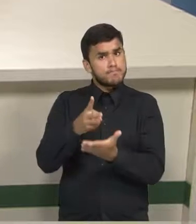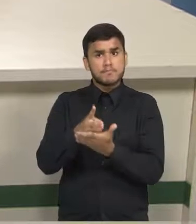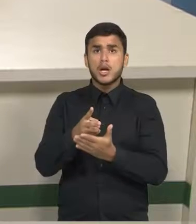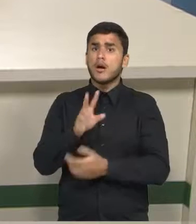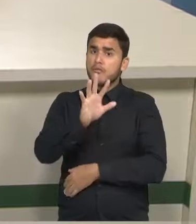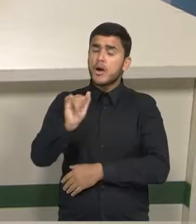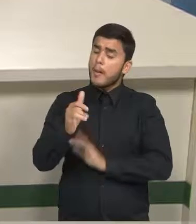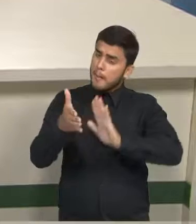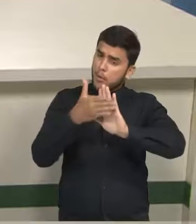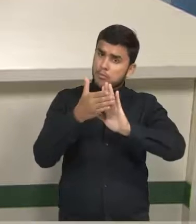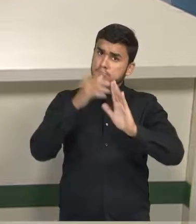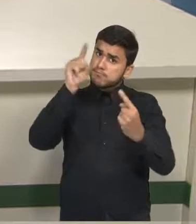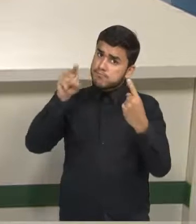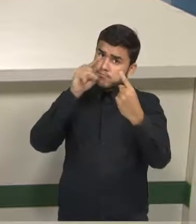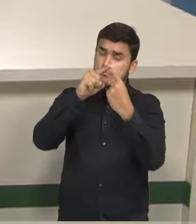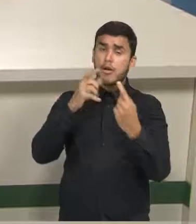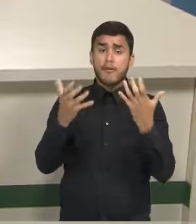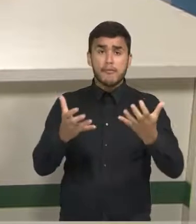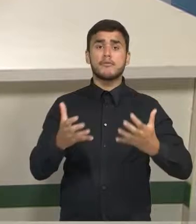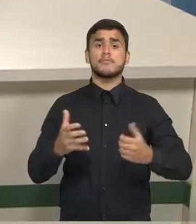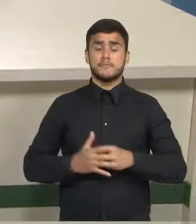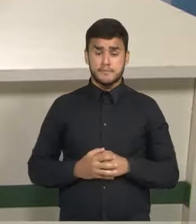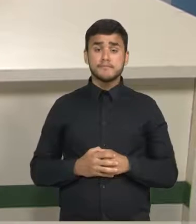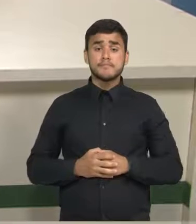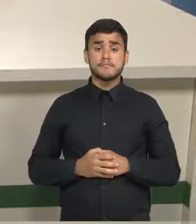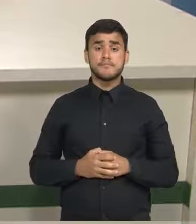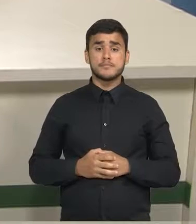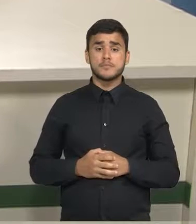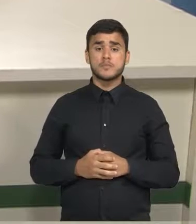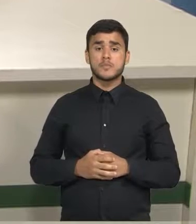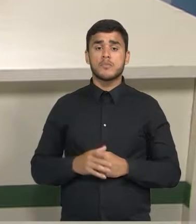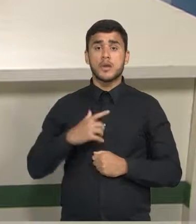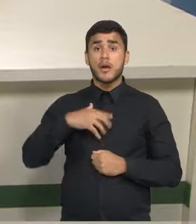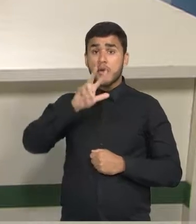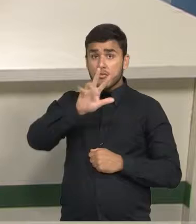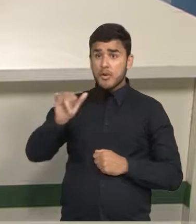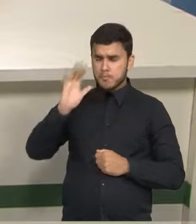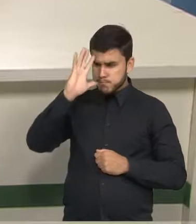continuar a agir com o propósito de buscar